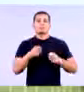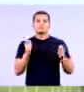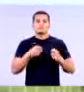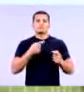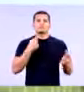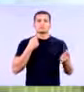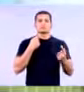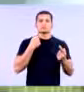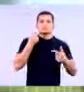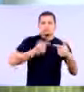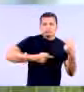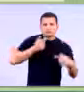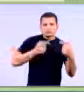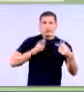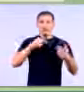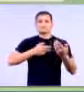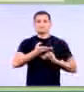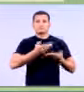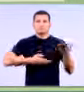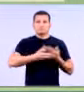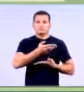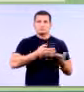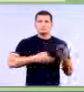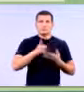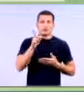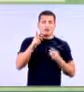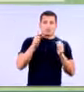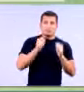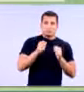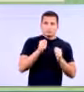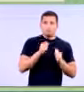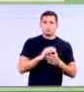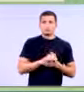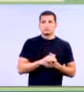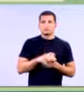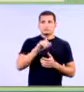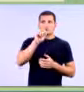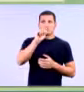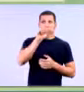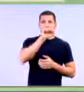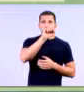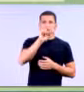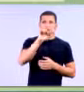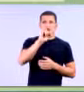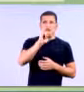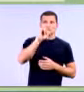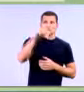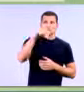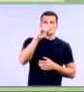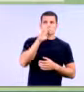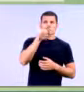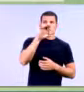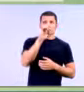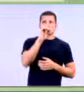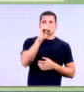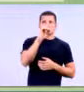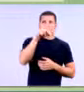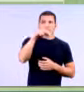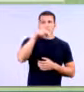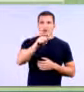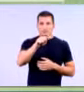discussão, interagir. Ela pode ser e aí a gente destacou uma ferramenta síncrona